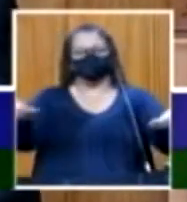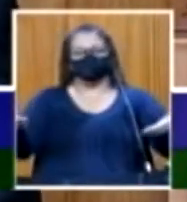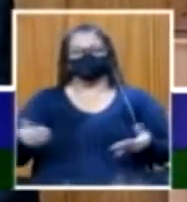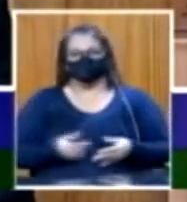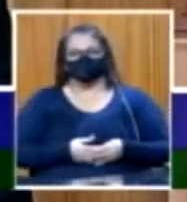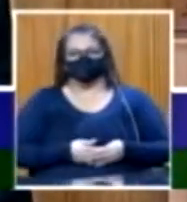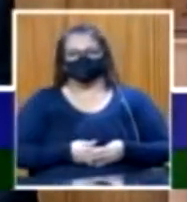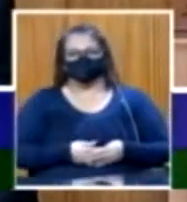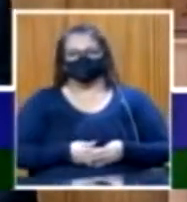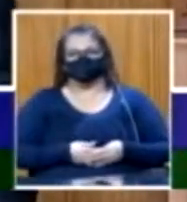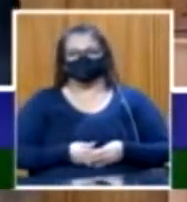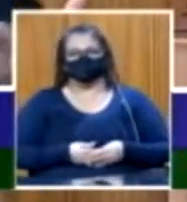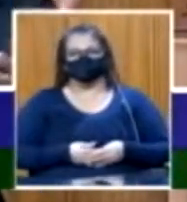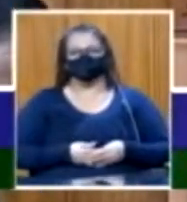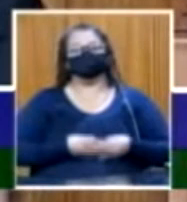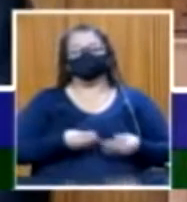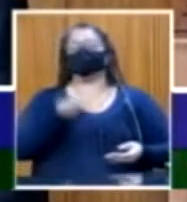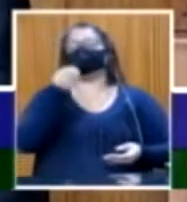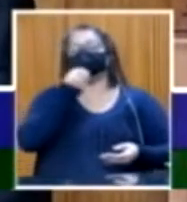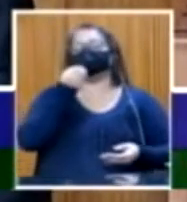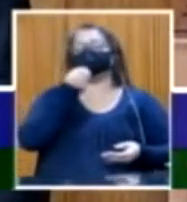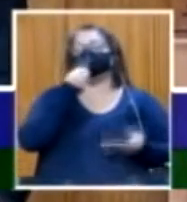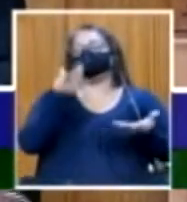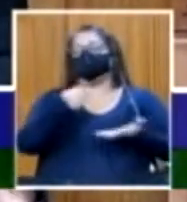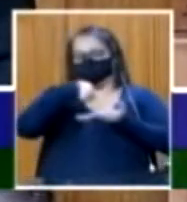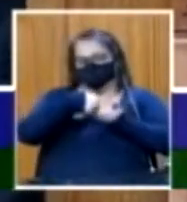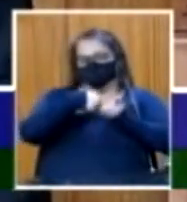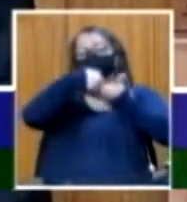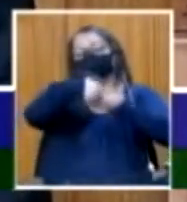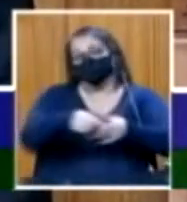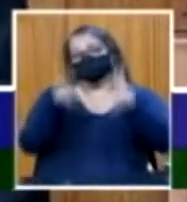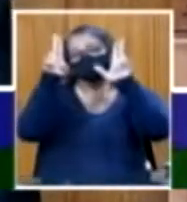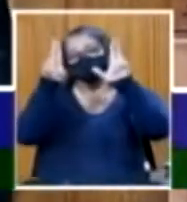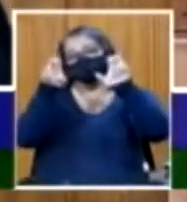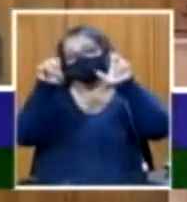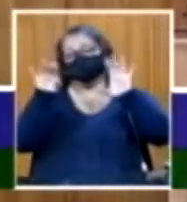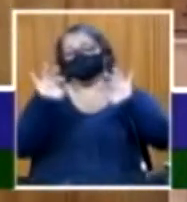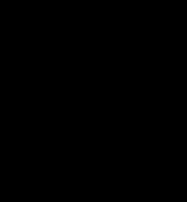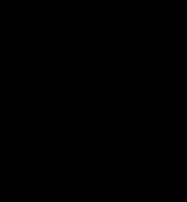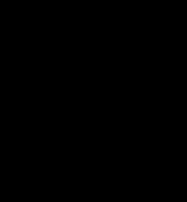pela oportunidade de tratar um tema tão sensível.